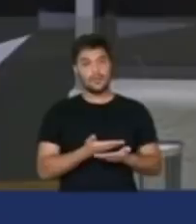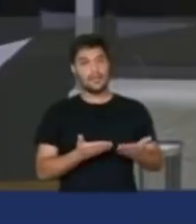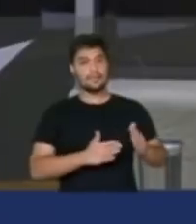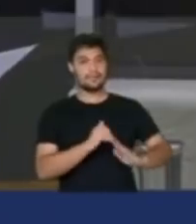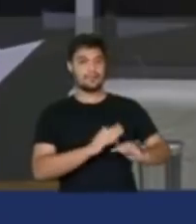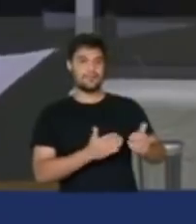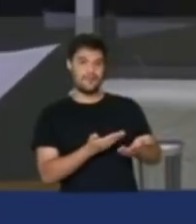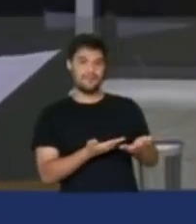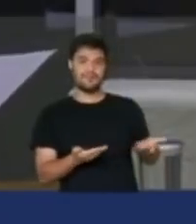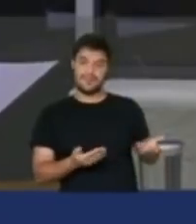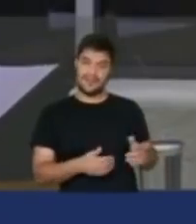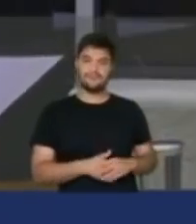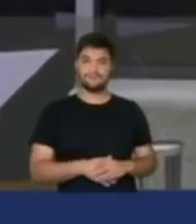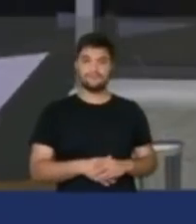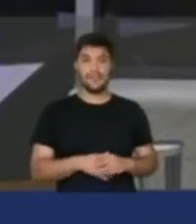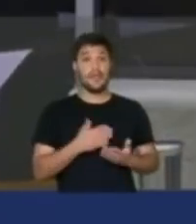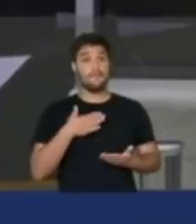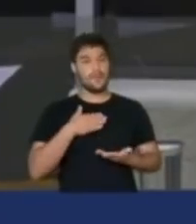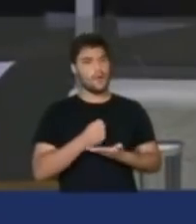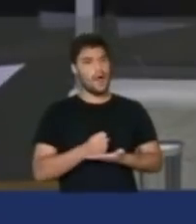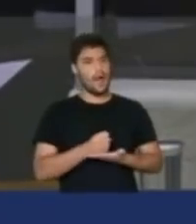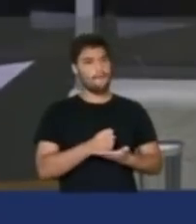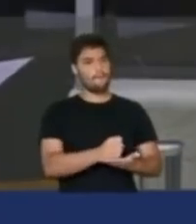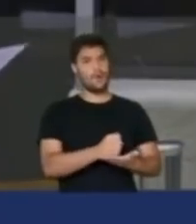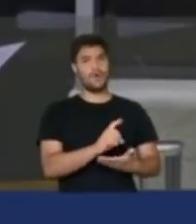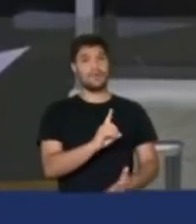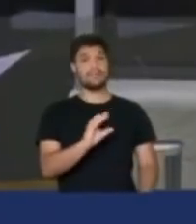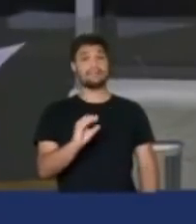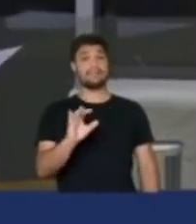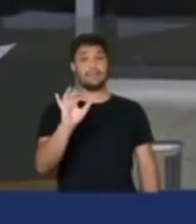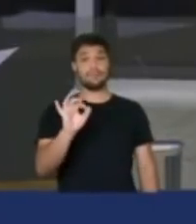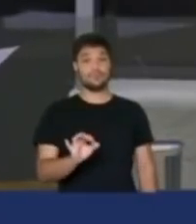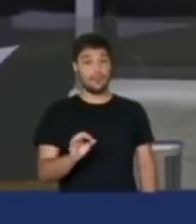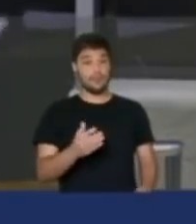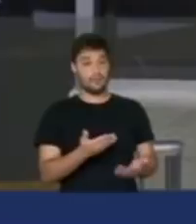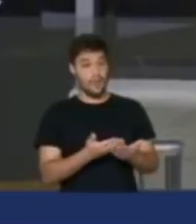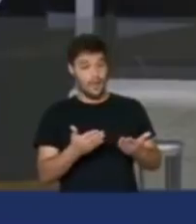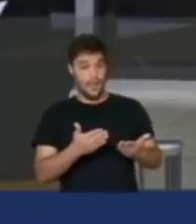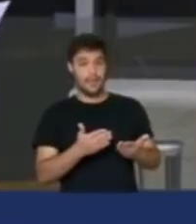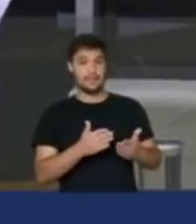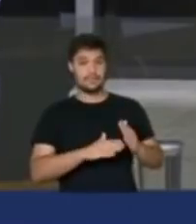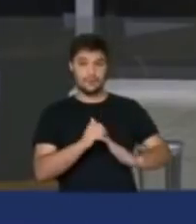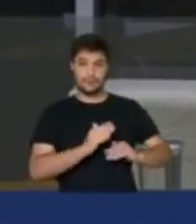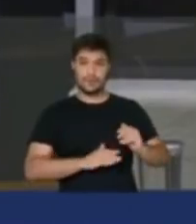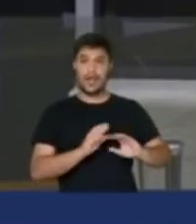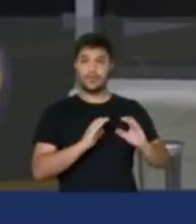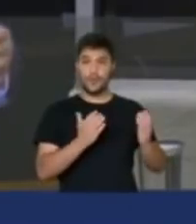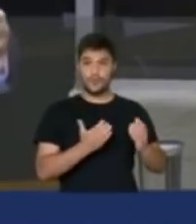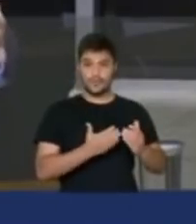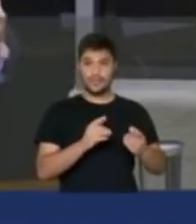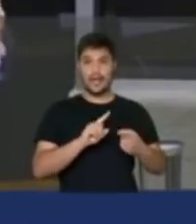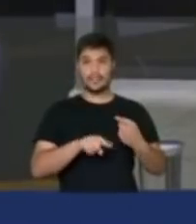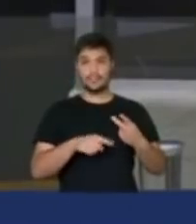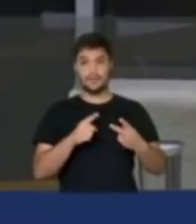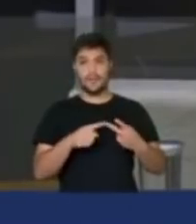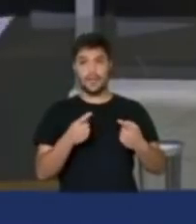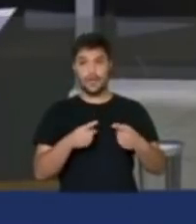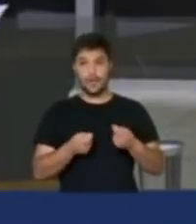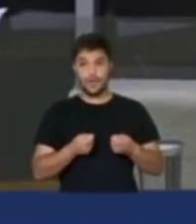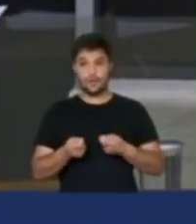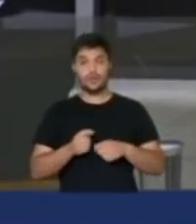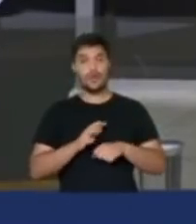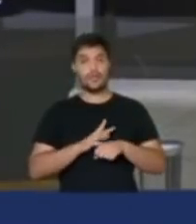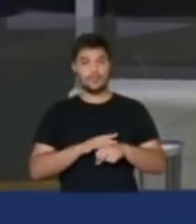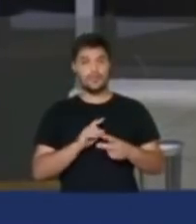Então, meu apoio incondicional aos agentes comunitários e aqueles que lutam aí contra as endemias.